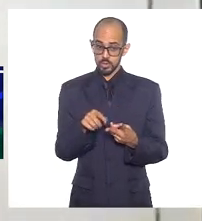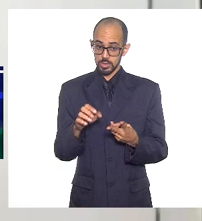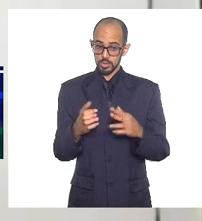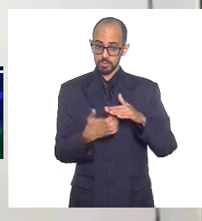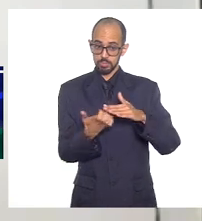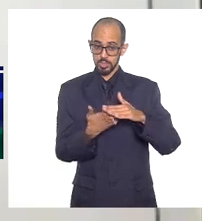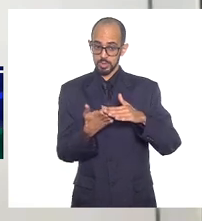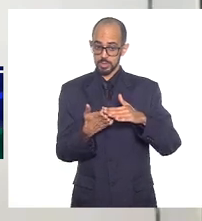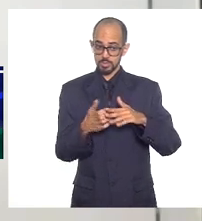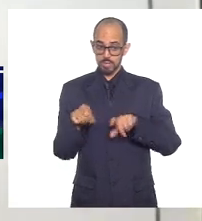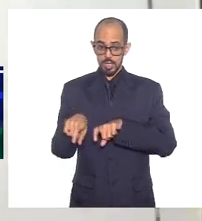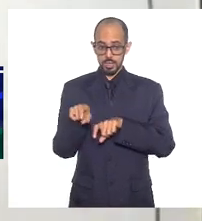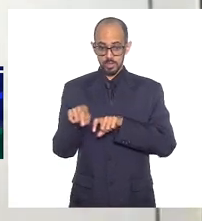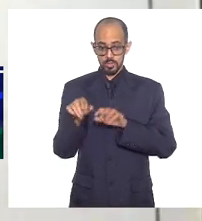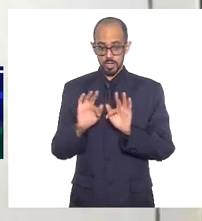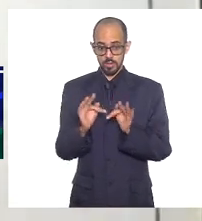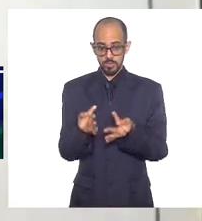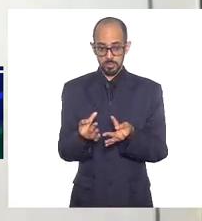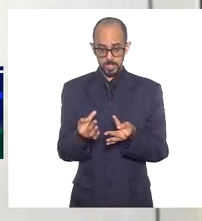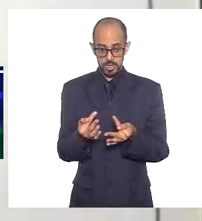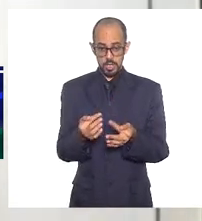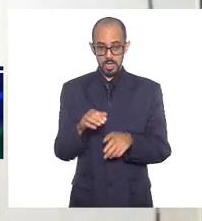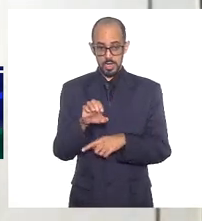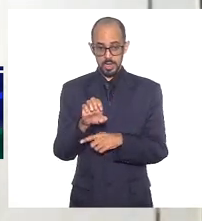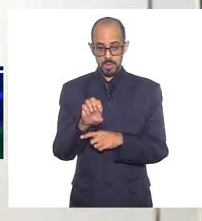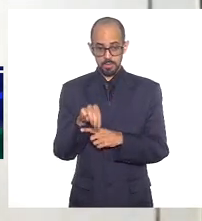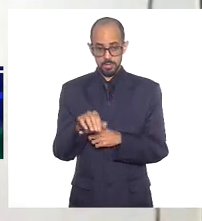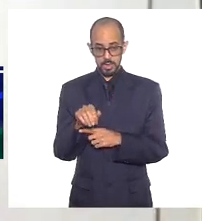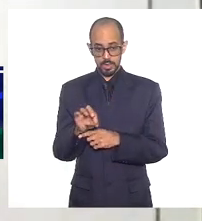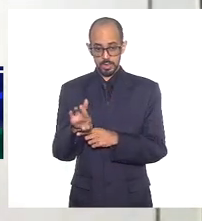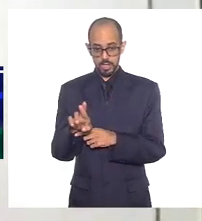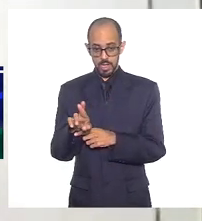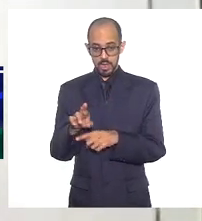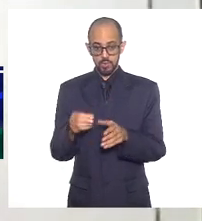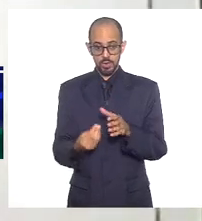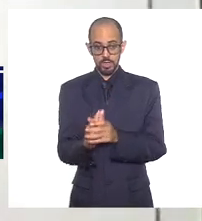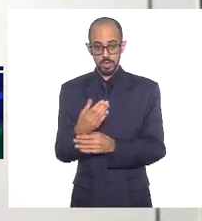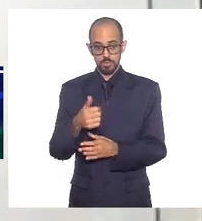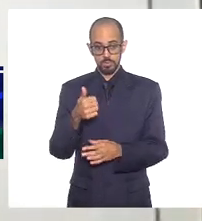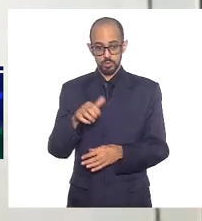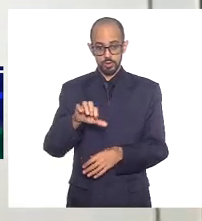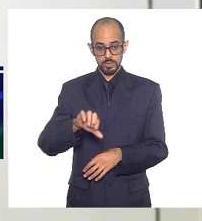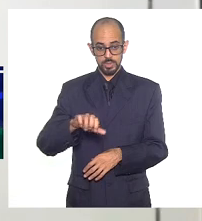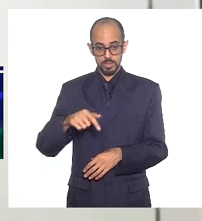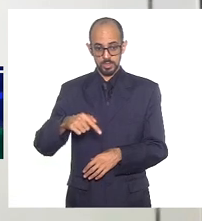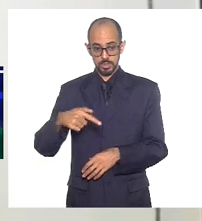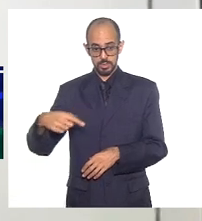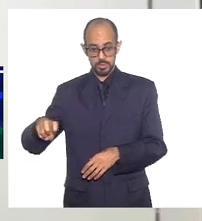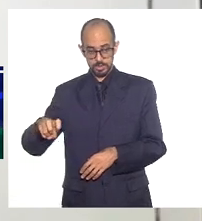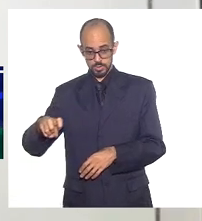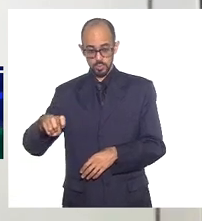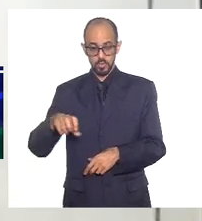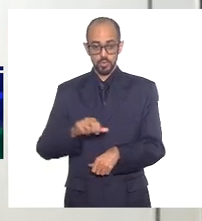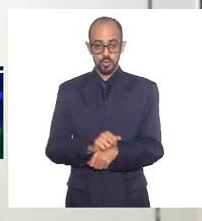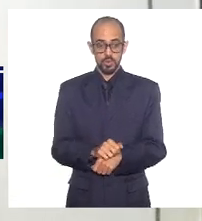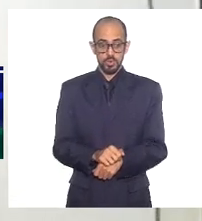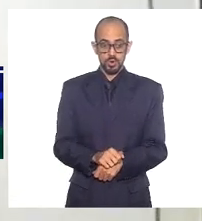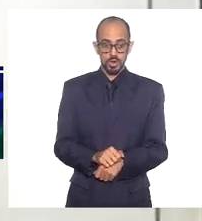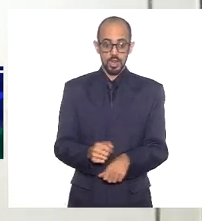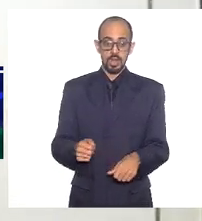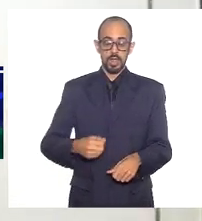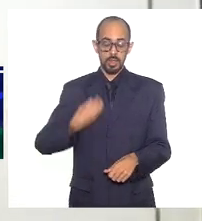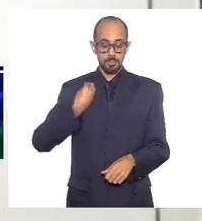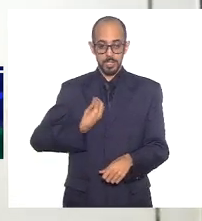a agricultura familiar a Emater foi criada em 1975 ela está